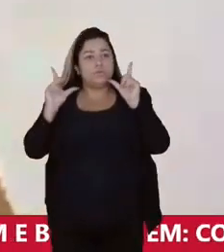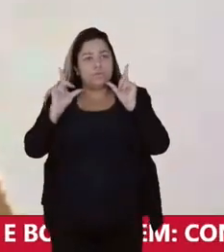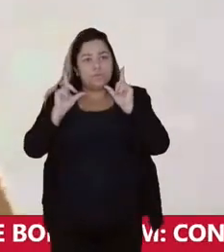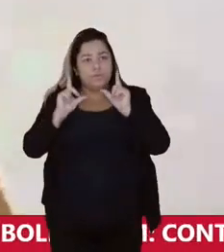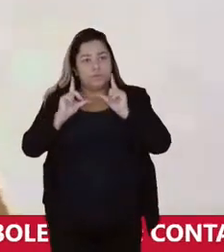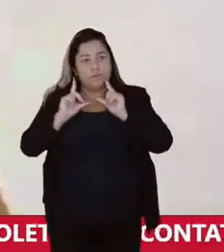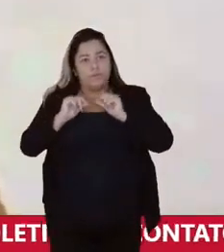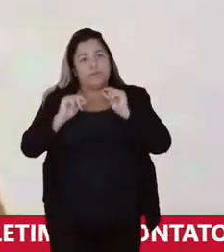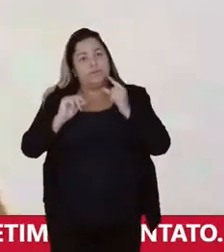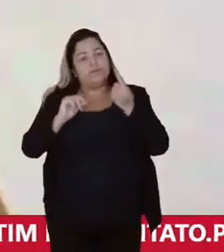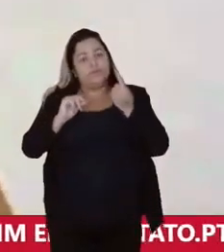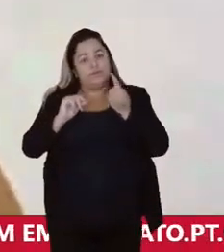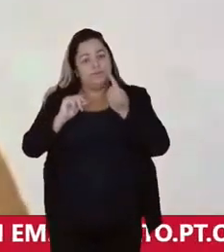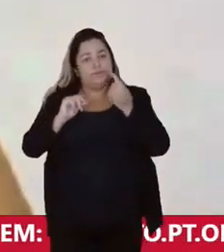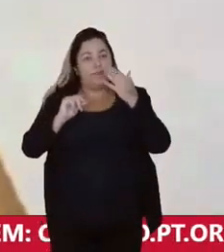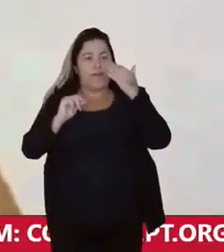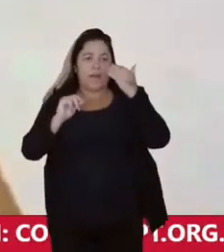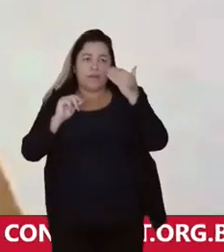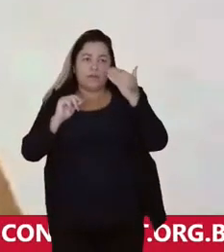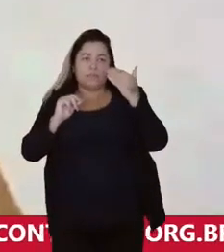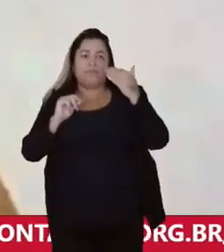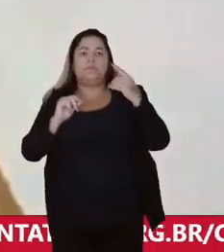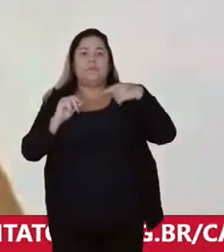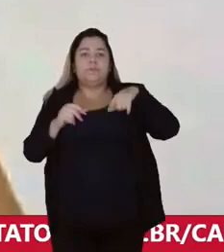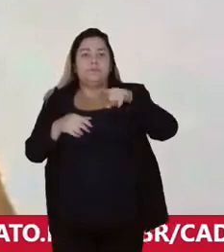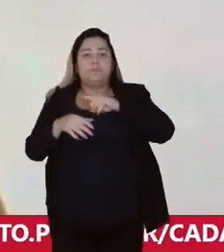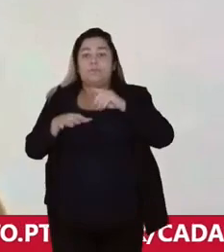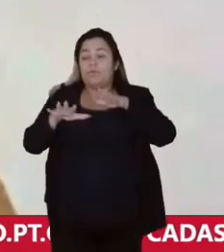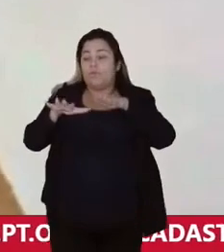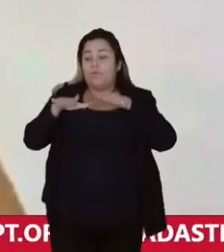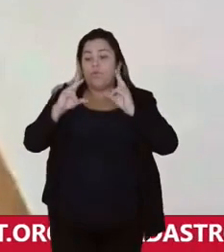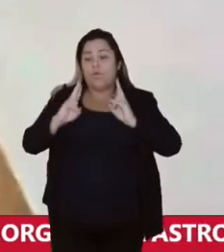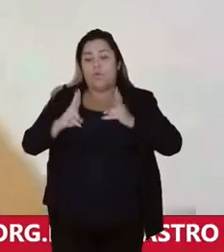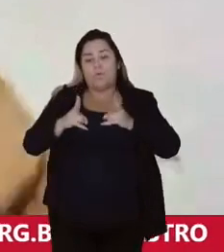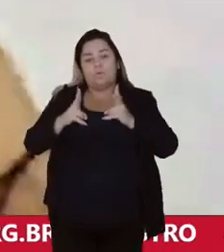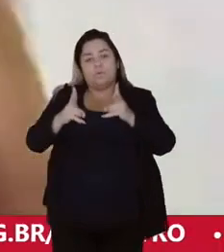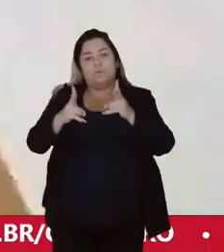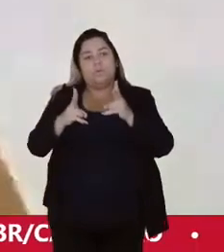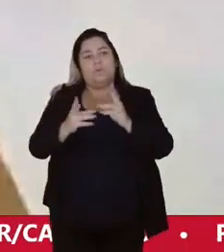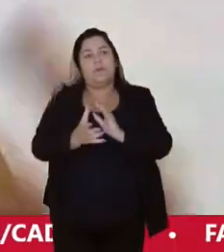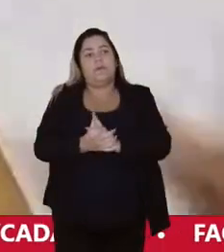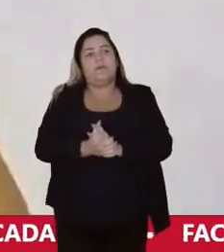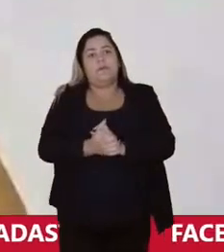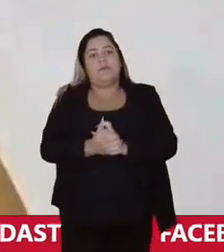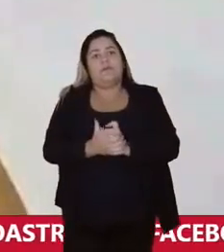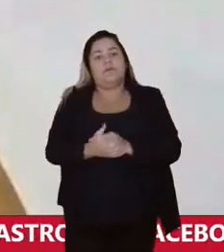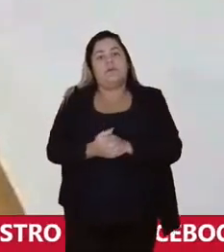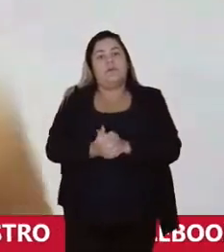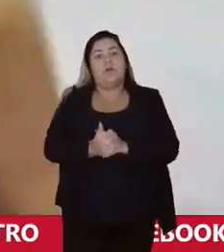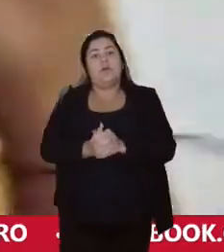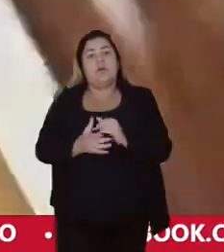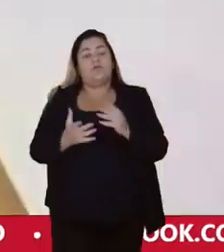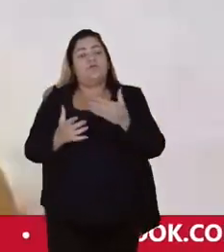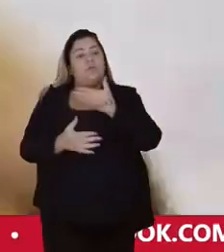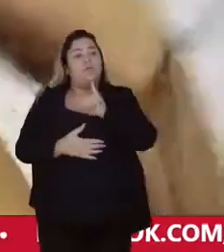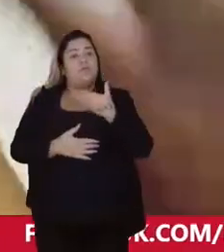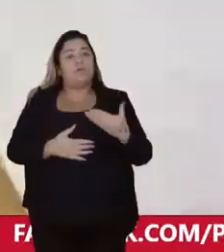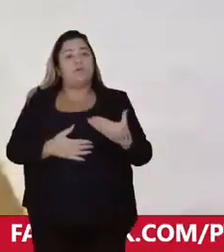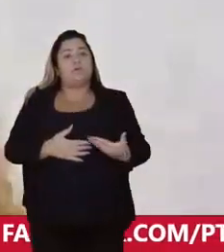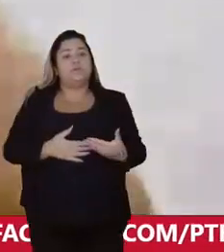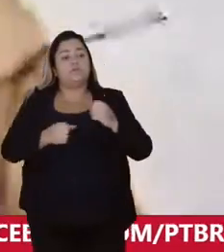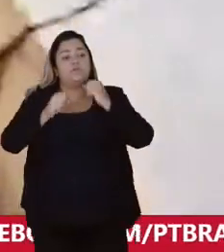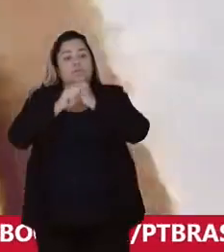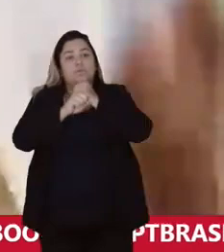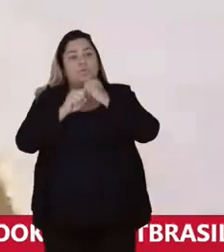de um sonho, porque eu acho que é o que nos move para continuar lutando, é uma perspectiva de um governo e que a gente